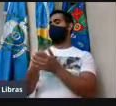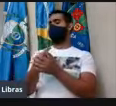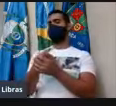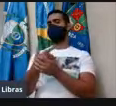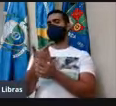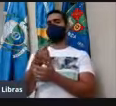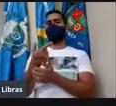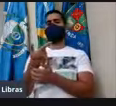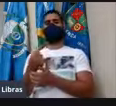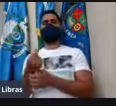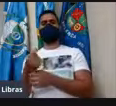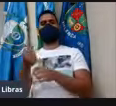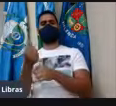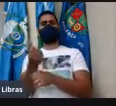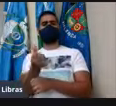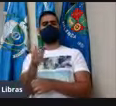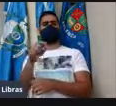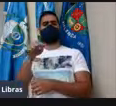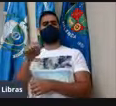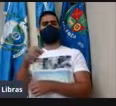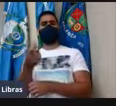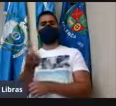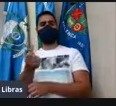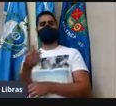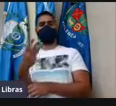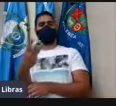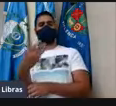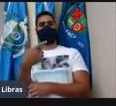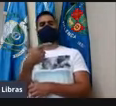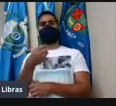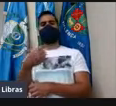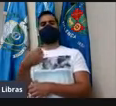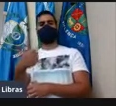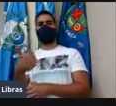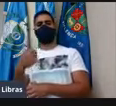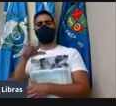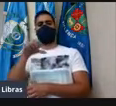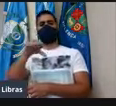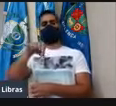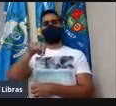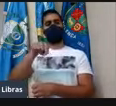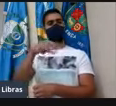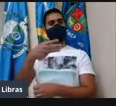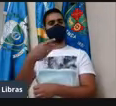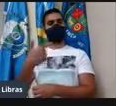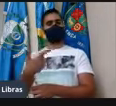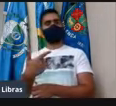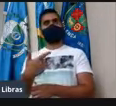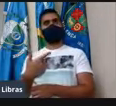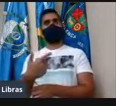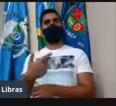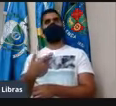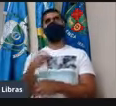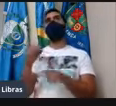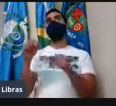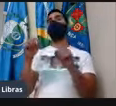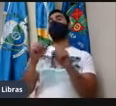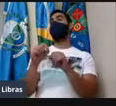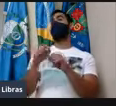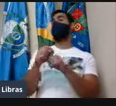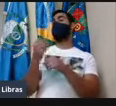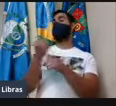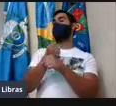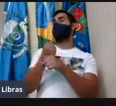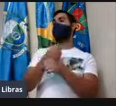2020 era 6,63 e 2021 9,32 foi o cálculo atuarial feito do